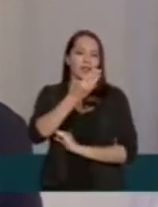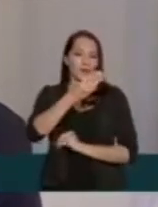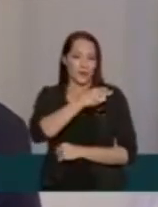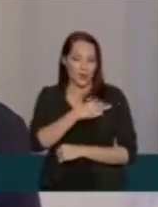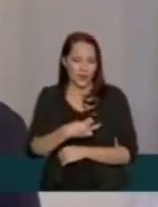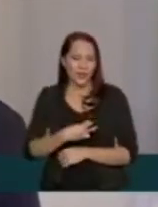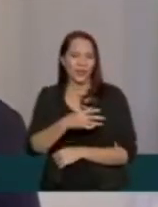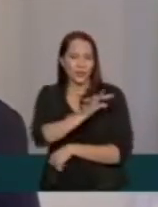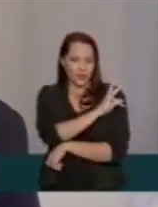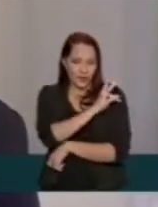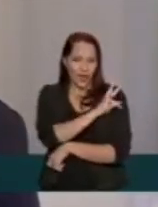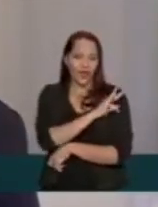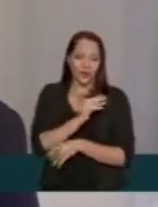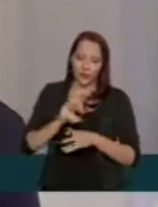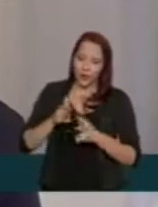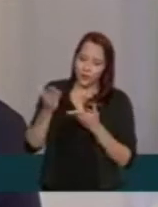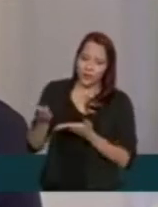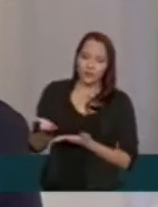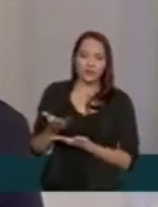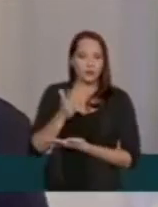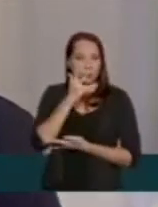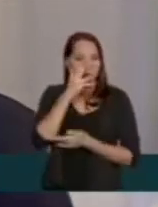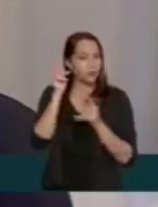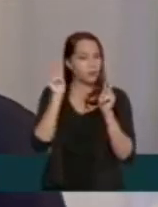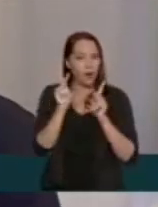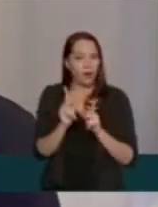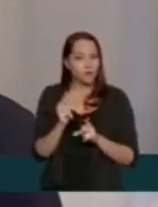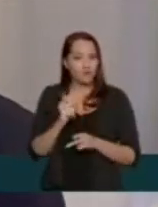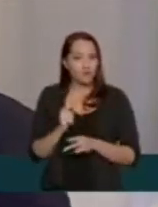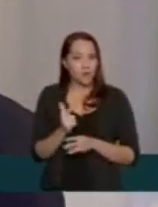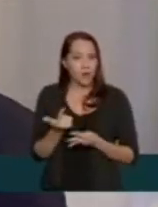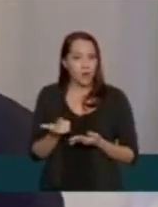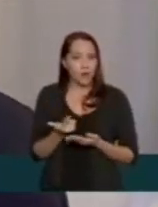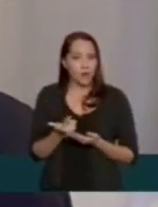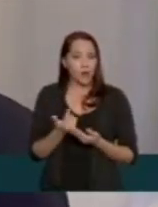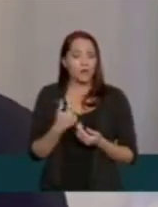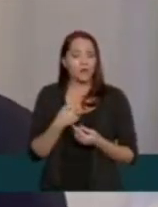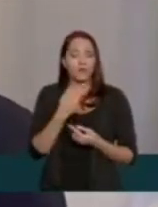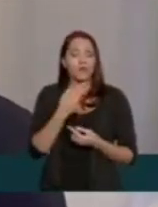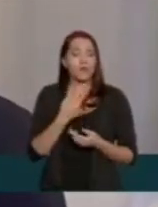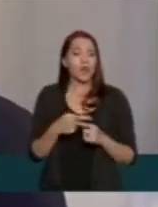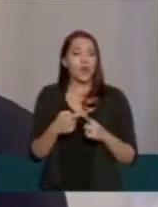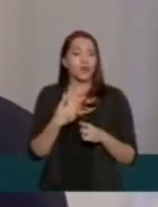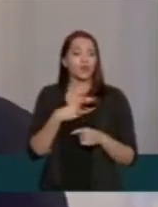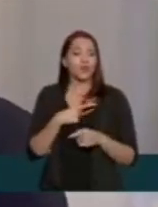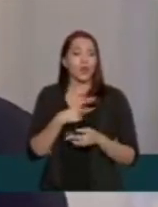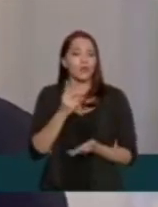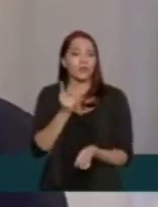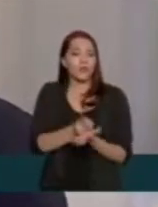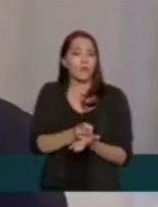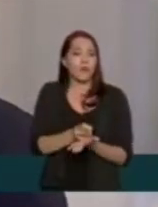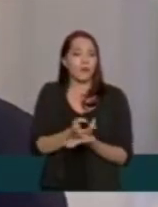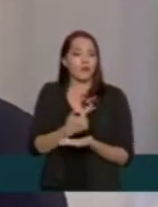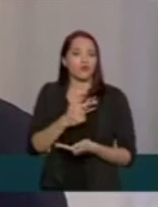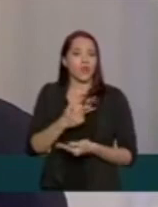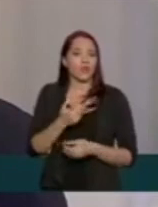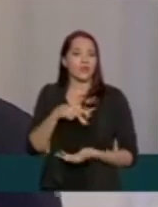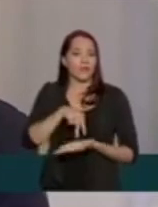como o senhor, não está pacificado porque não existe uma estabilidade no Ministério da